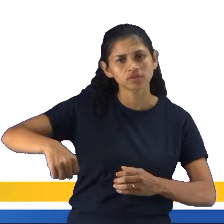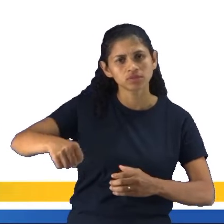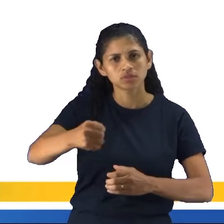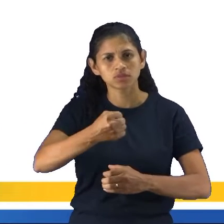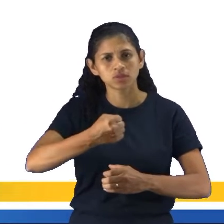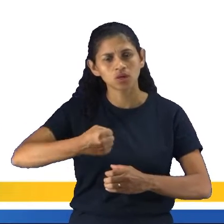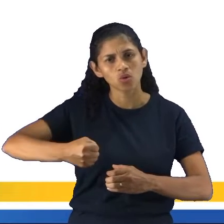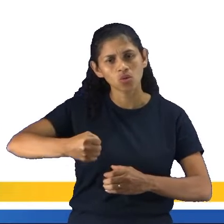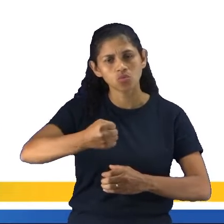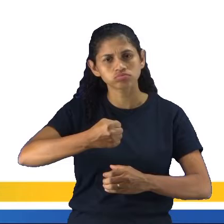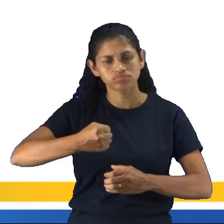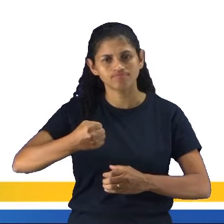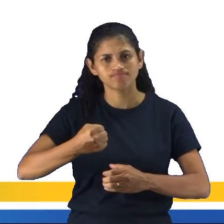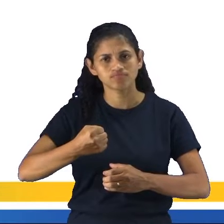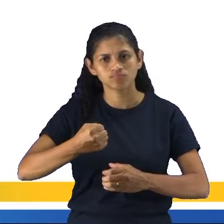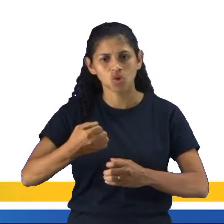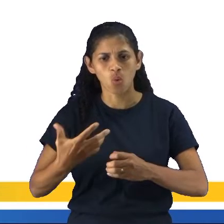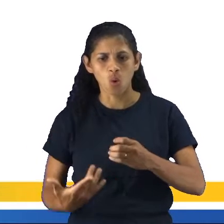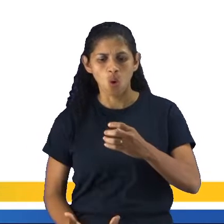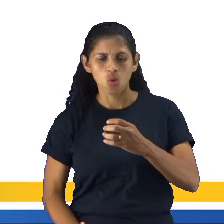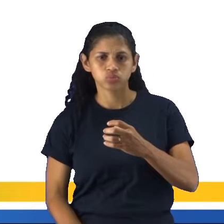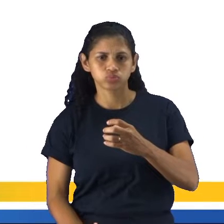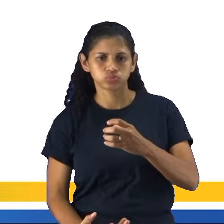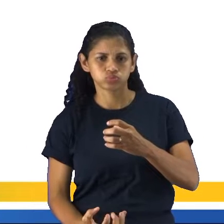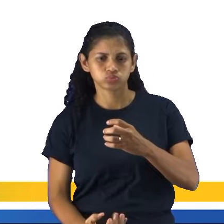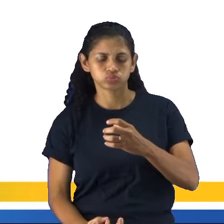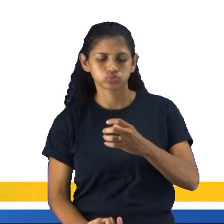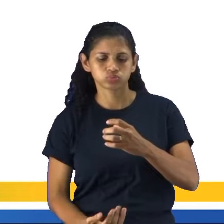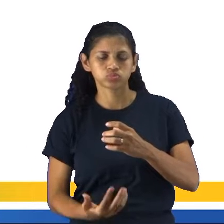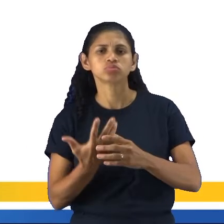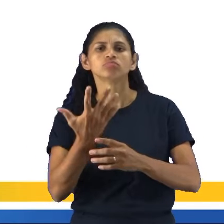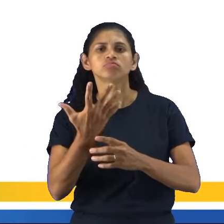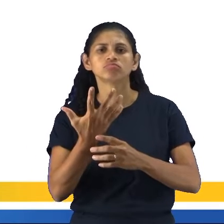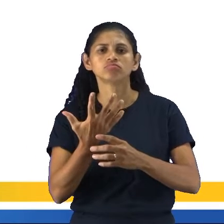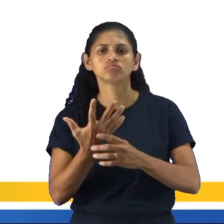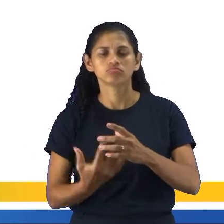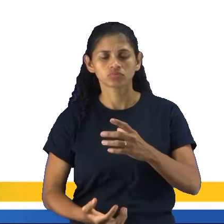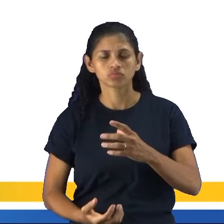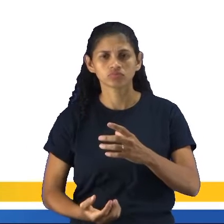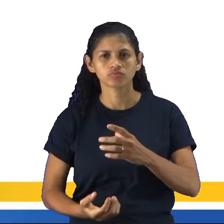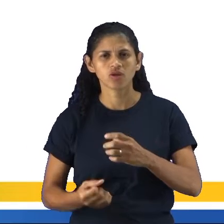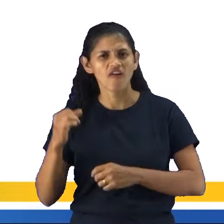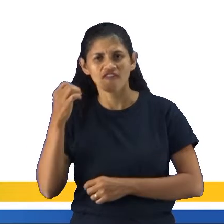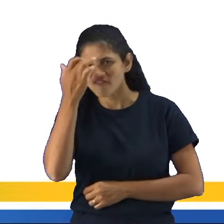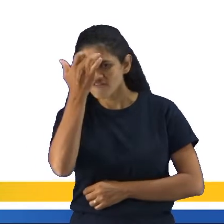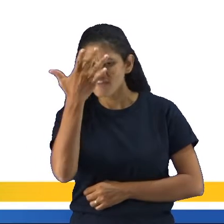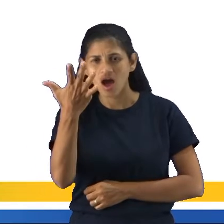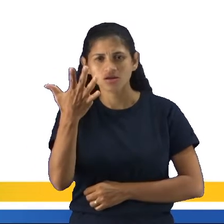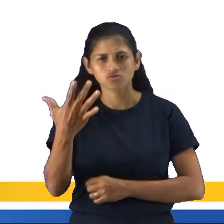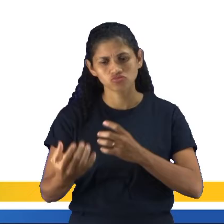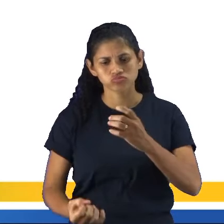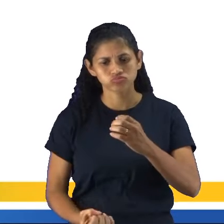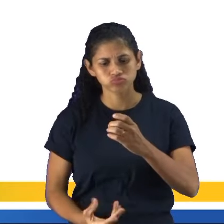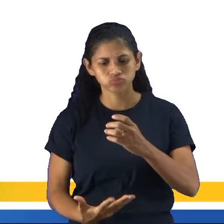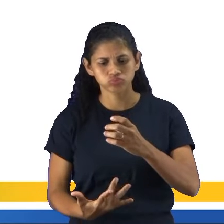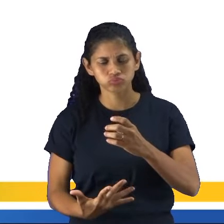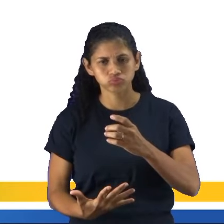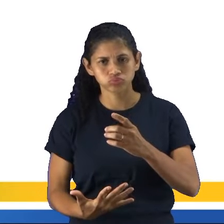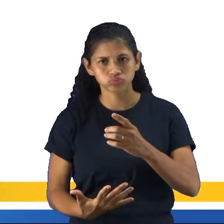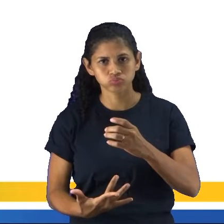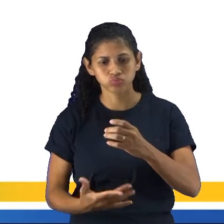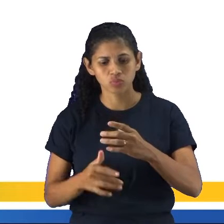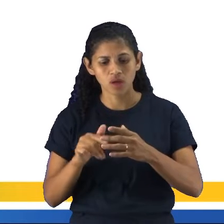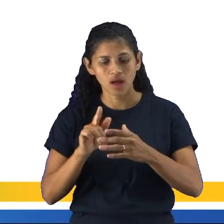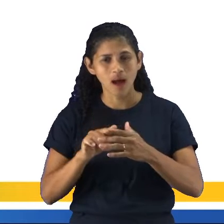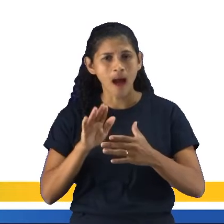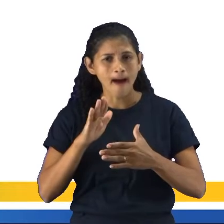temperatura, né, que está no fogo, com muita facilidade para esse alimento ser cozido. Então, ela não isola,